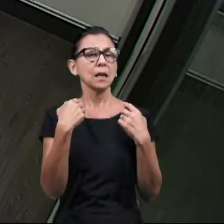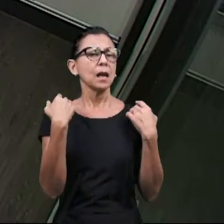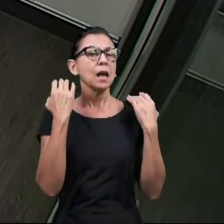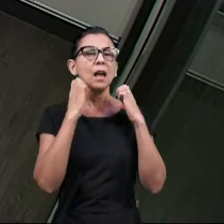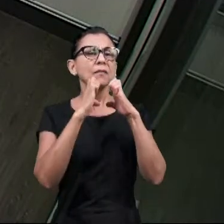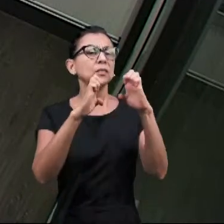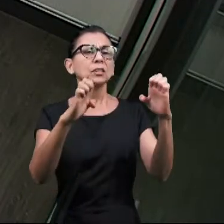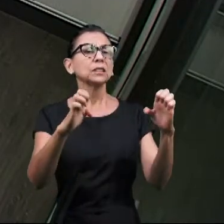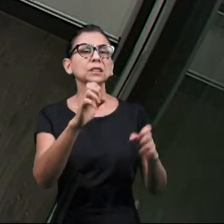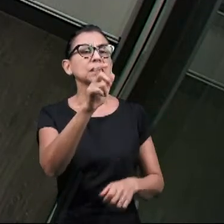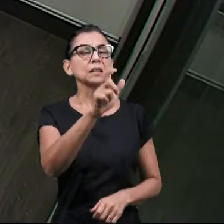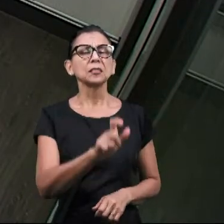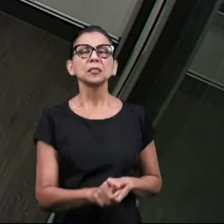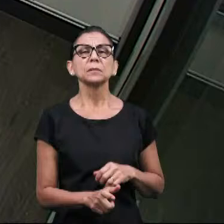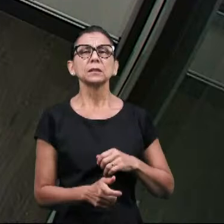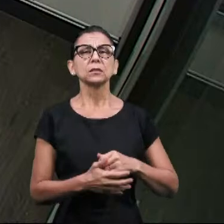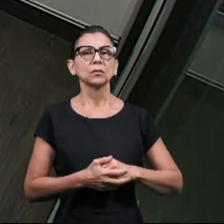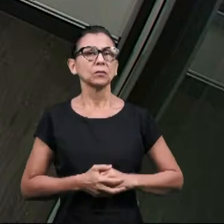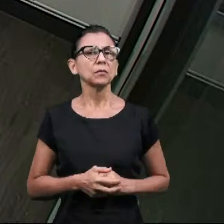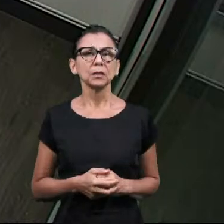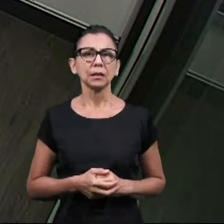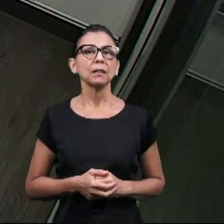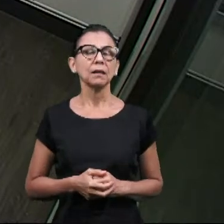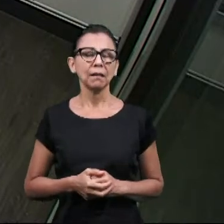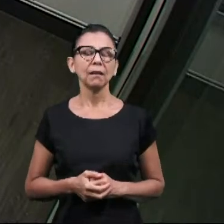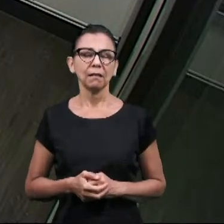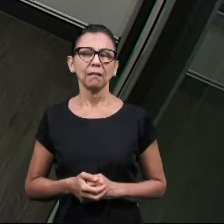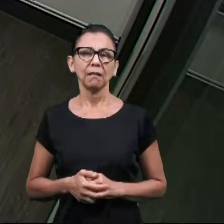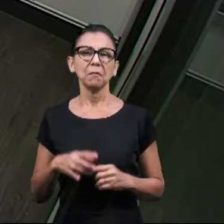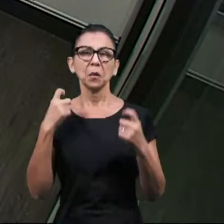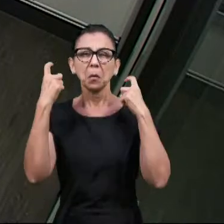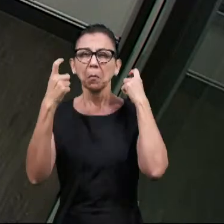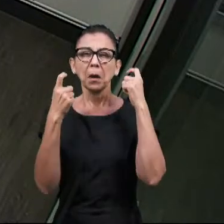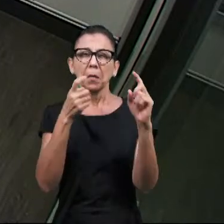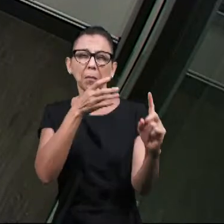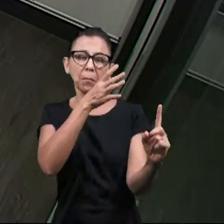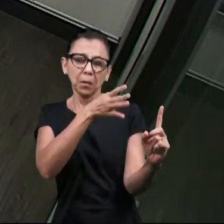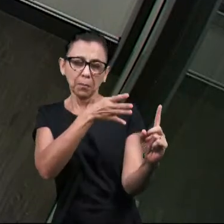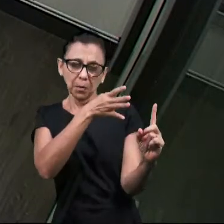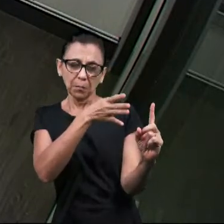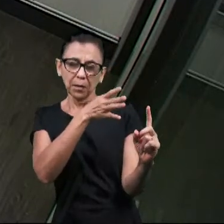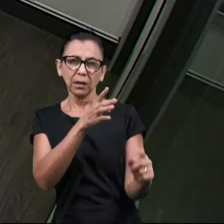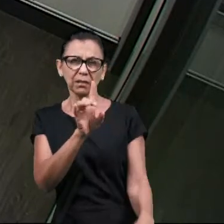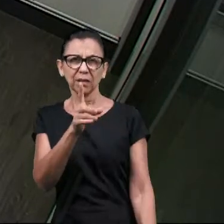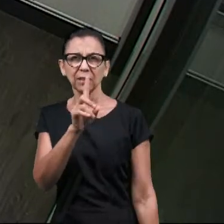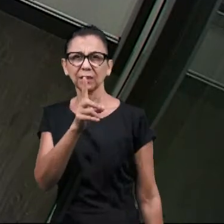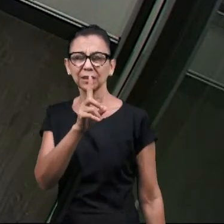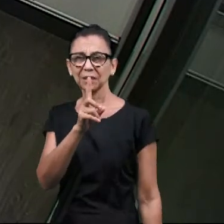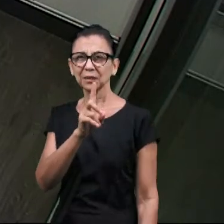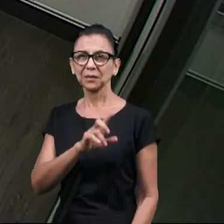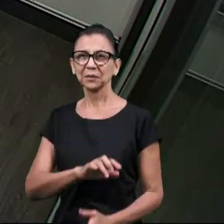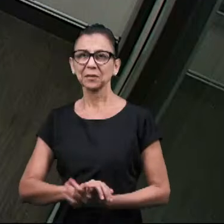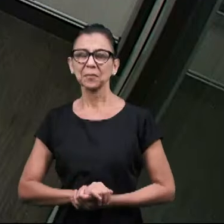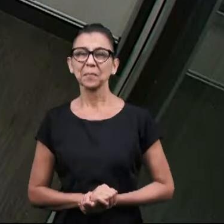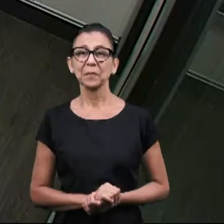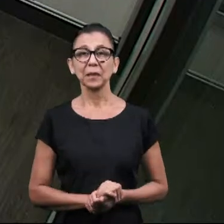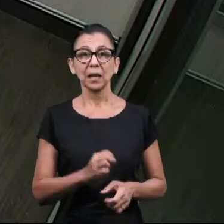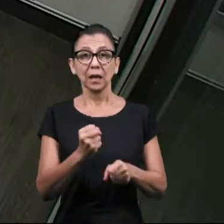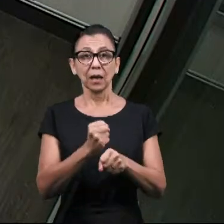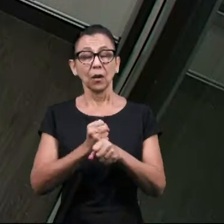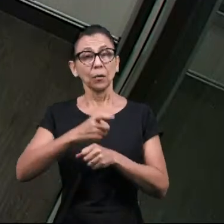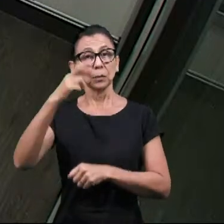na você flan então é é isso né é o mistério né posso gente tem falado a obra do seu ministério